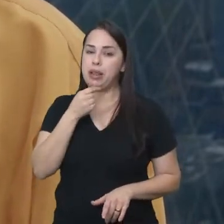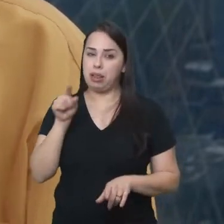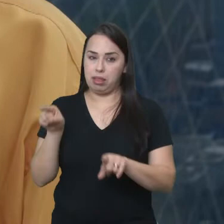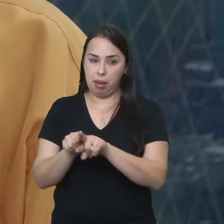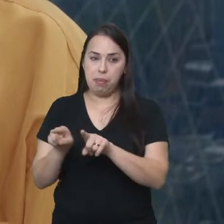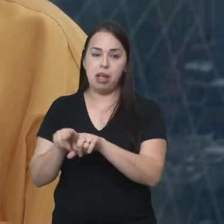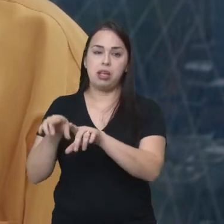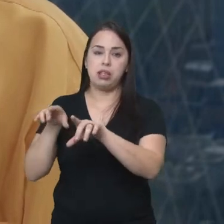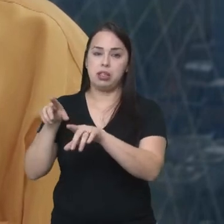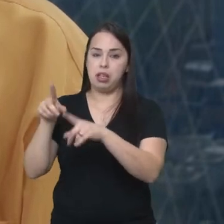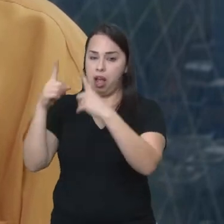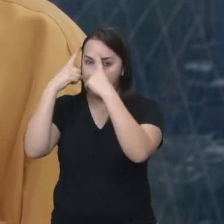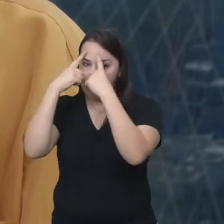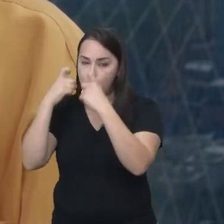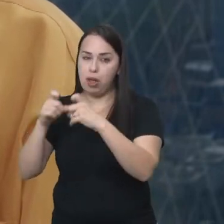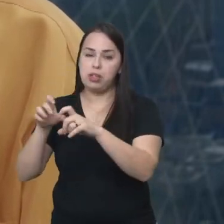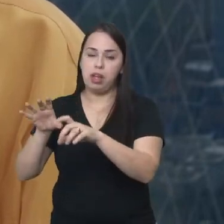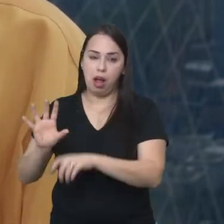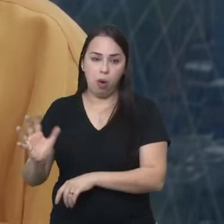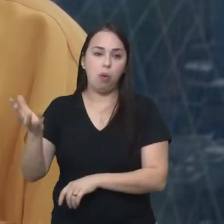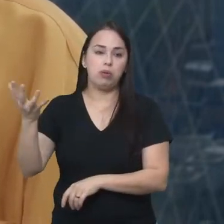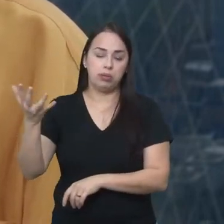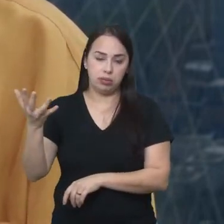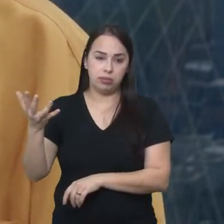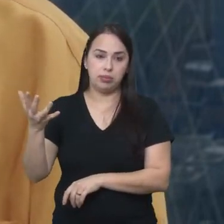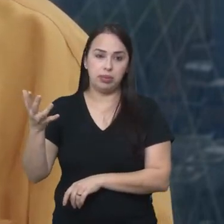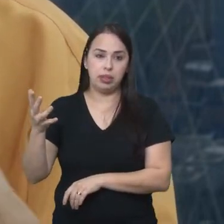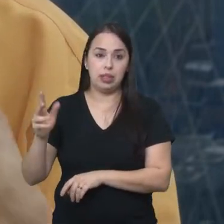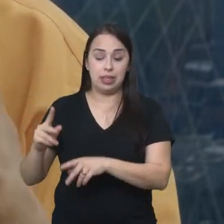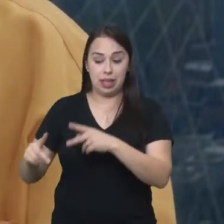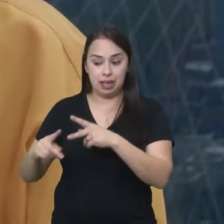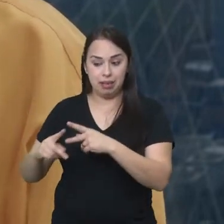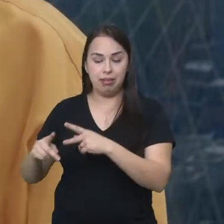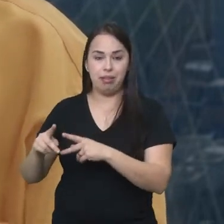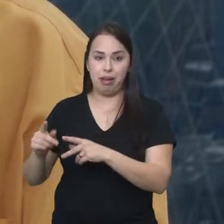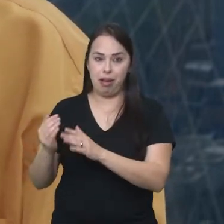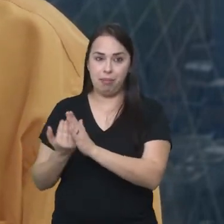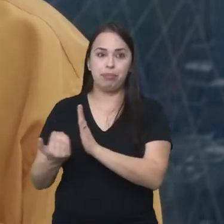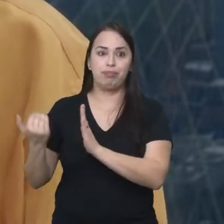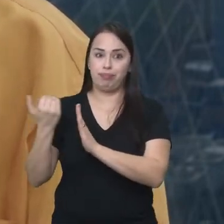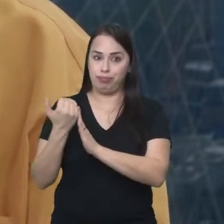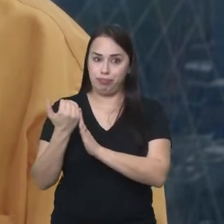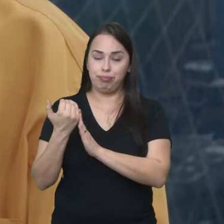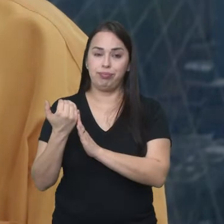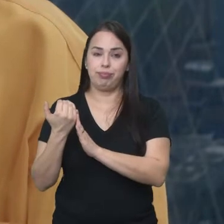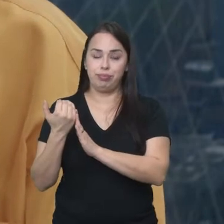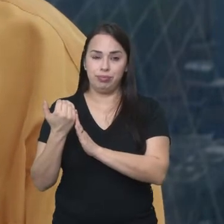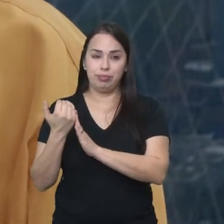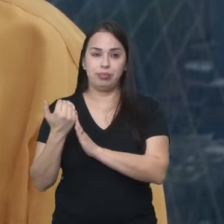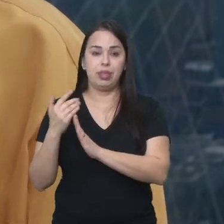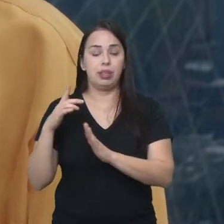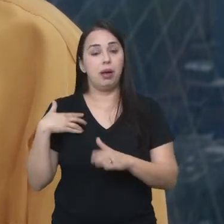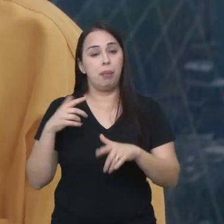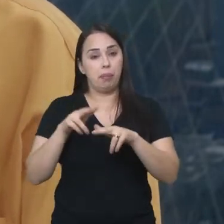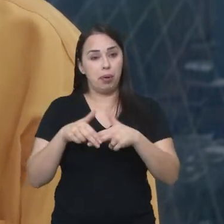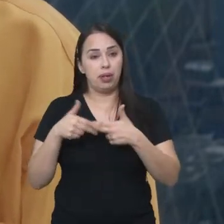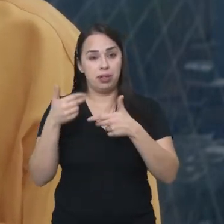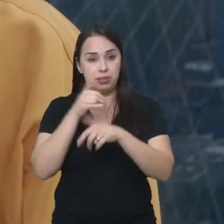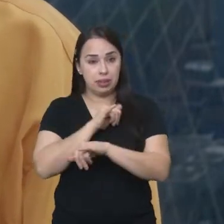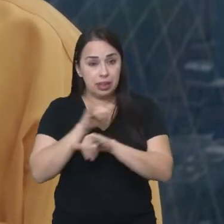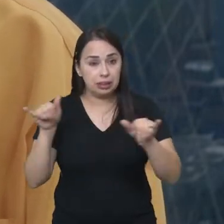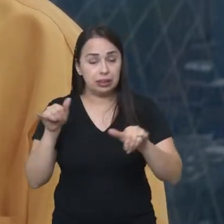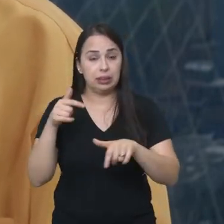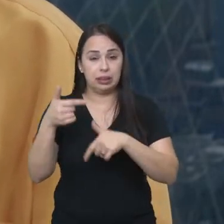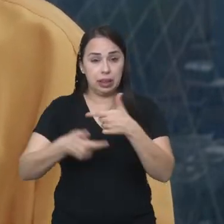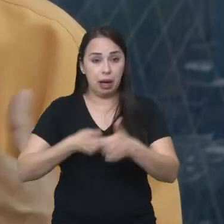E no nosso número, e na cidade, é um pouco maior, né? Então, a gente tem que, feito esse trabalho, a gente vê que surte o efeito, ajuda a